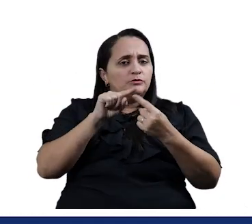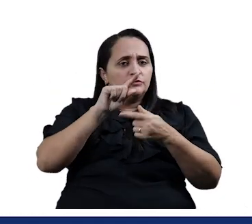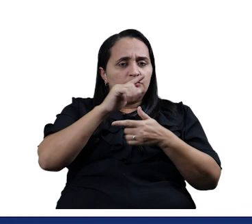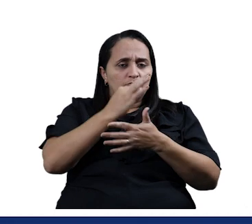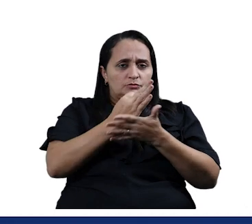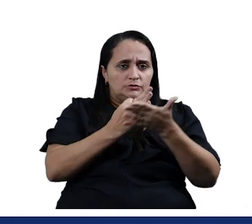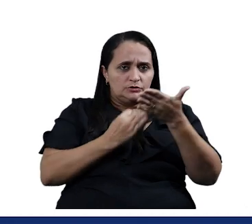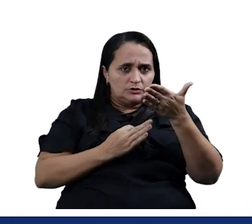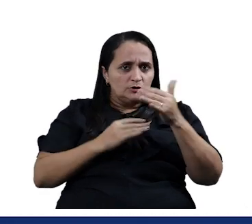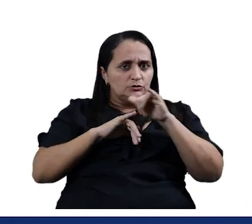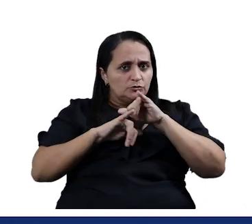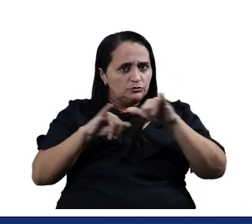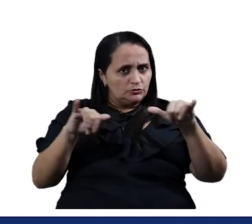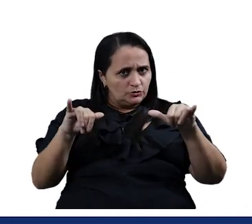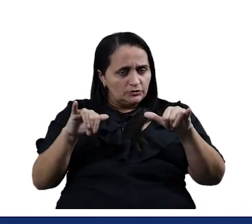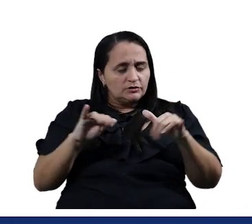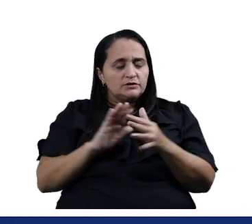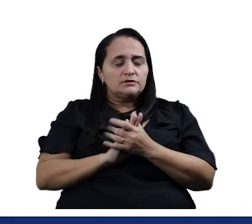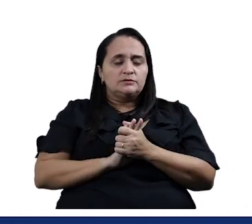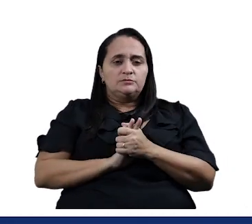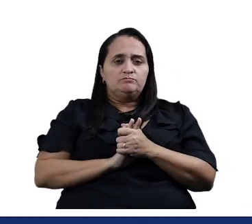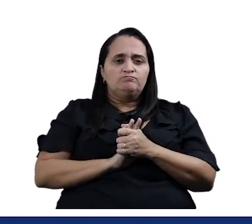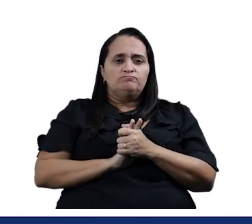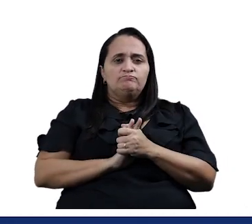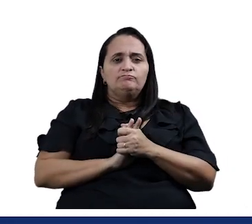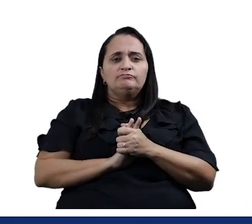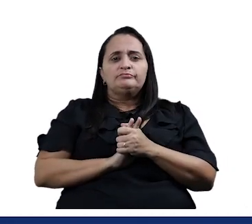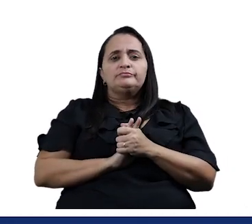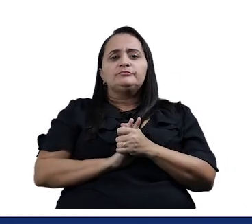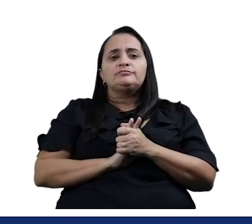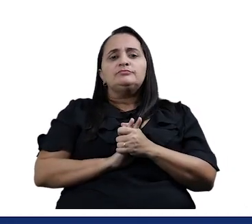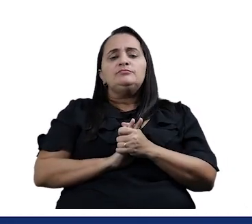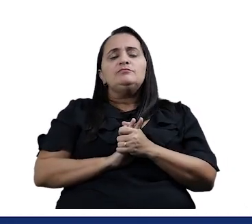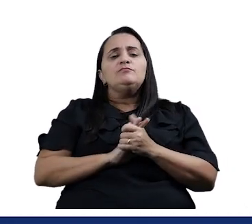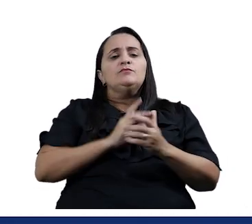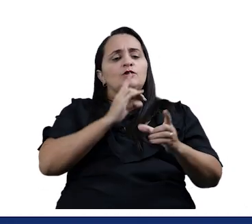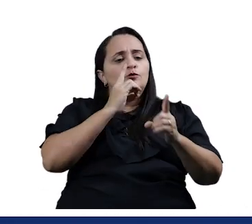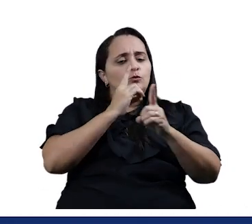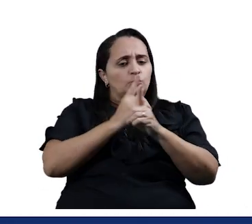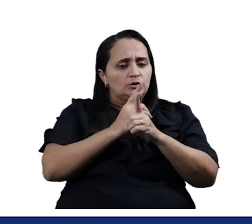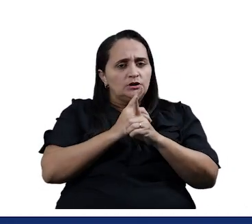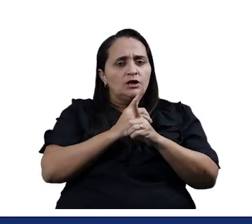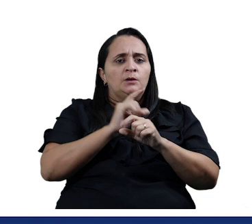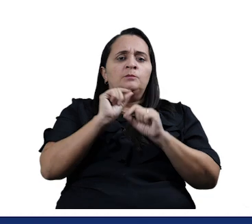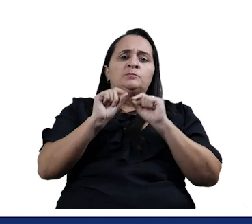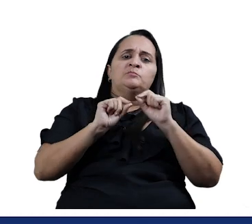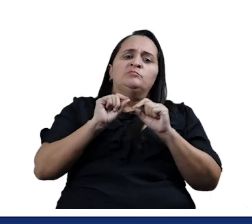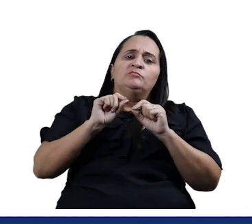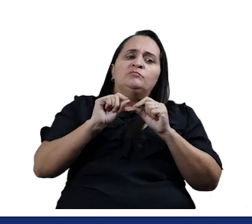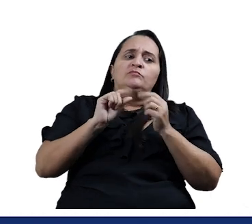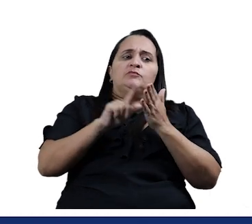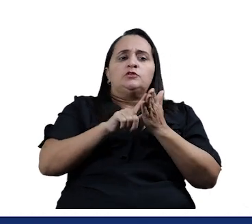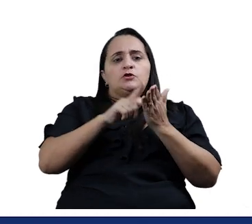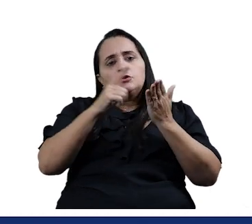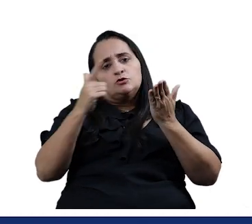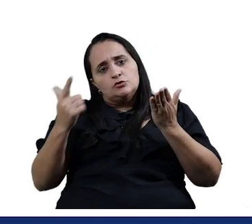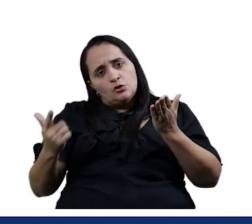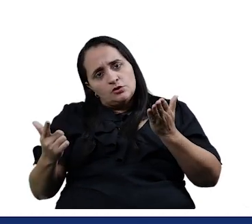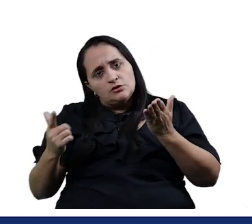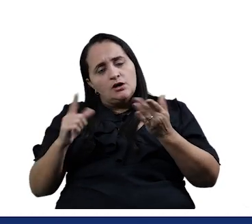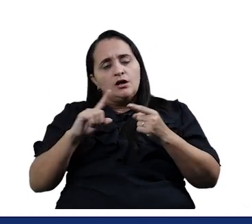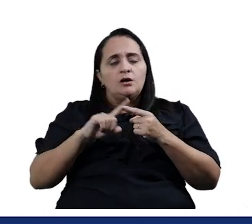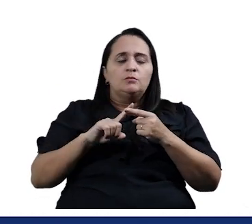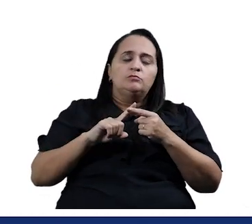dos textos de notícia. Nós encontramos as notícias em jornais, revistas e televisão,